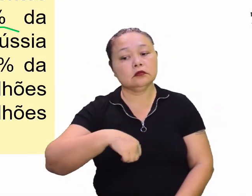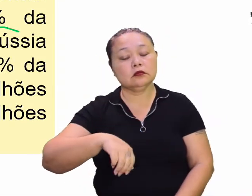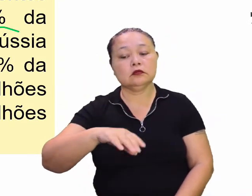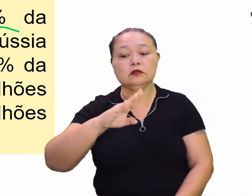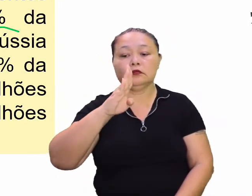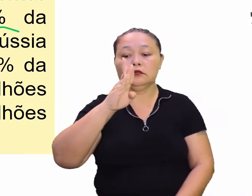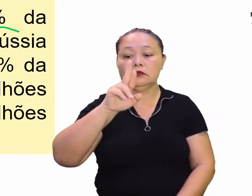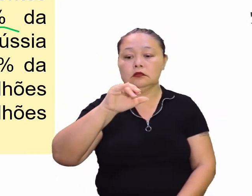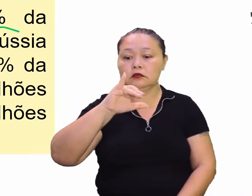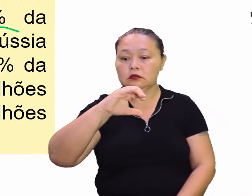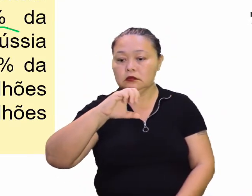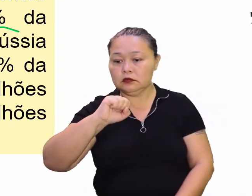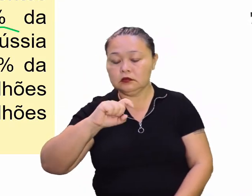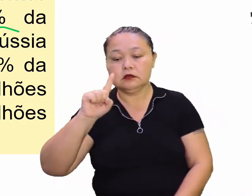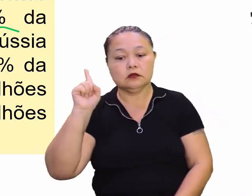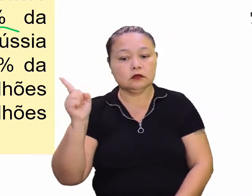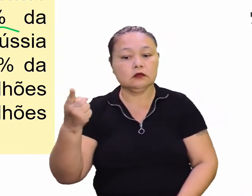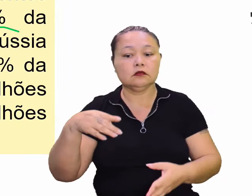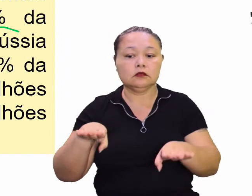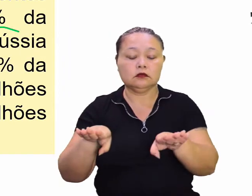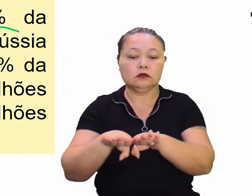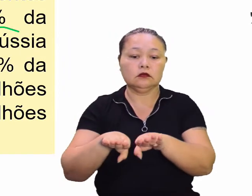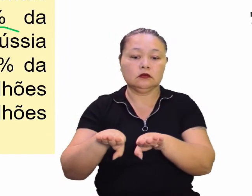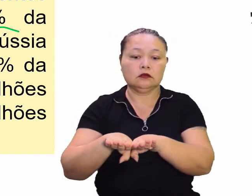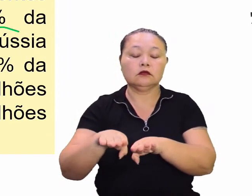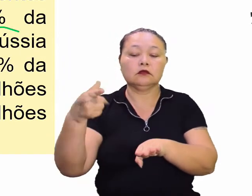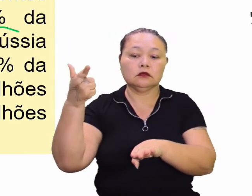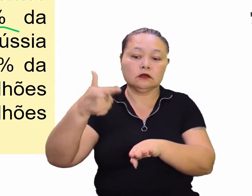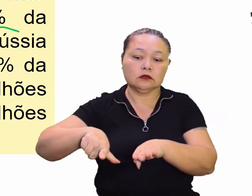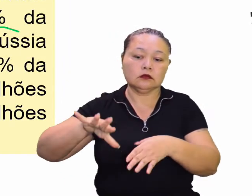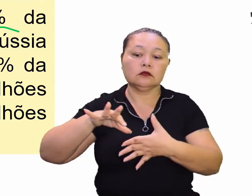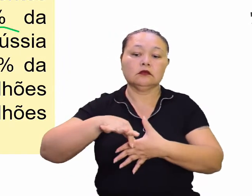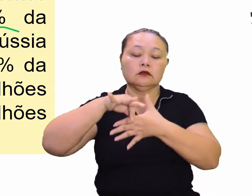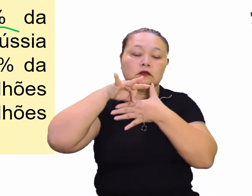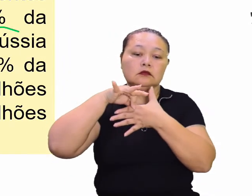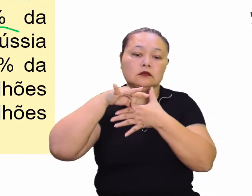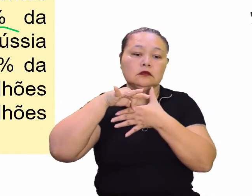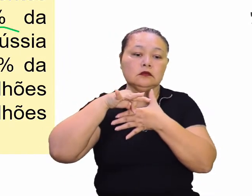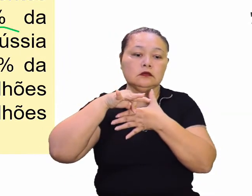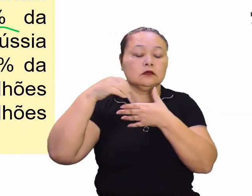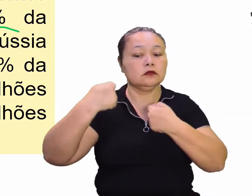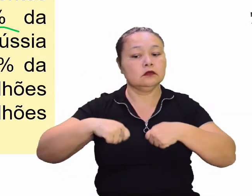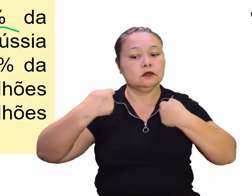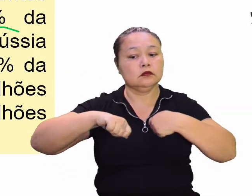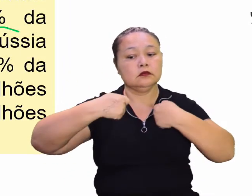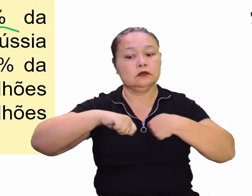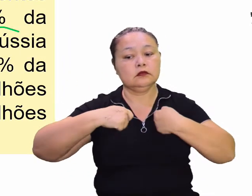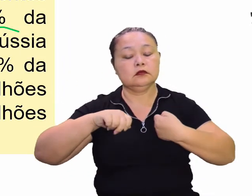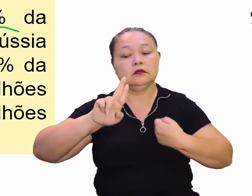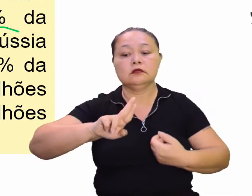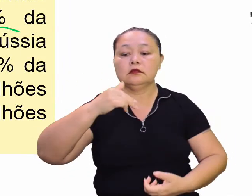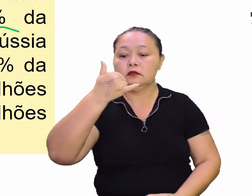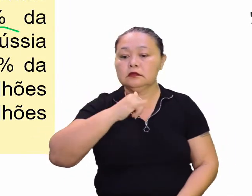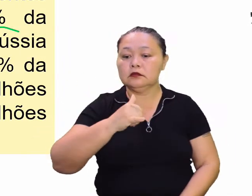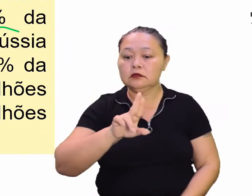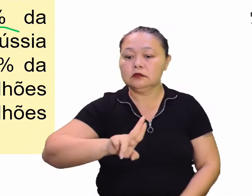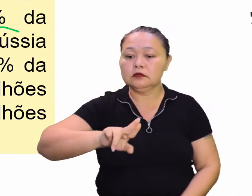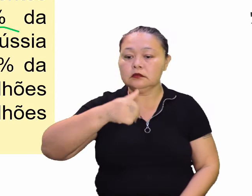também, eles estão aqui novamente liderando por necessidade de